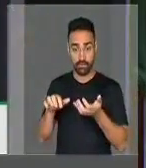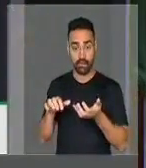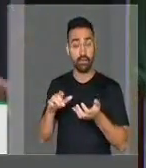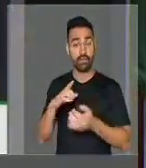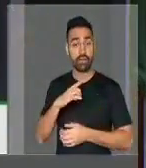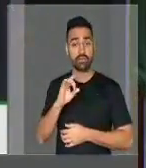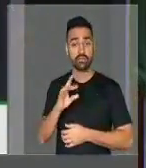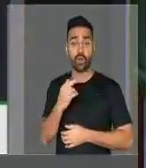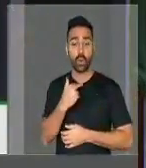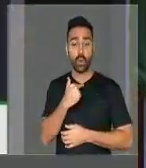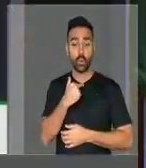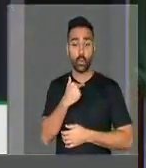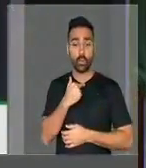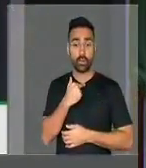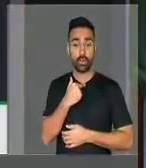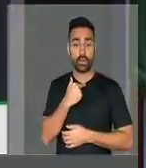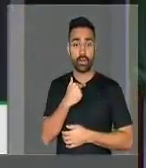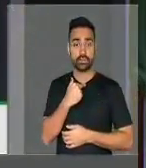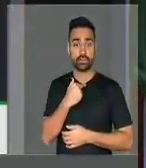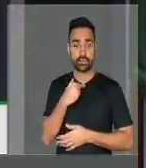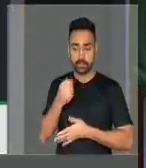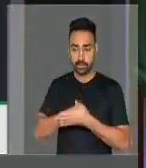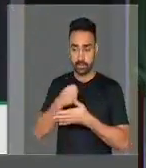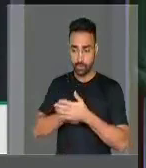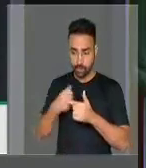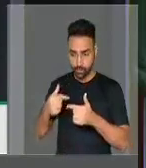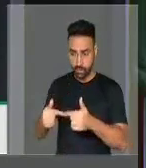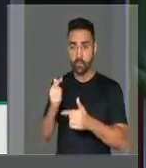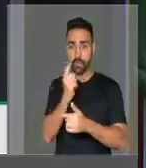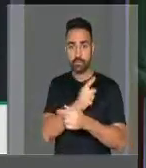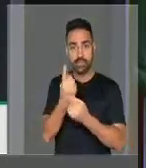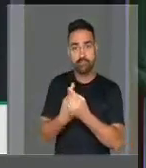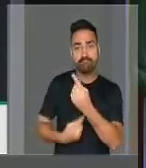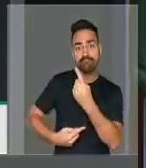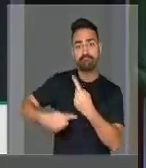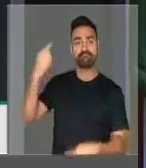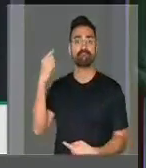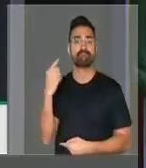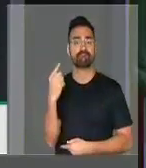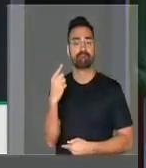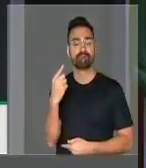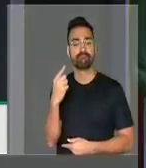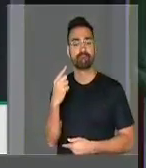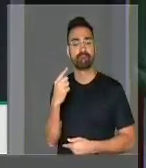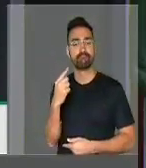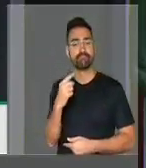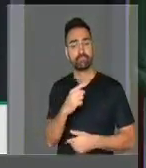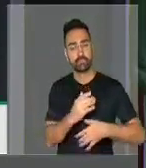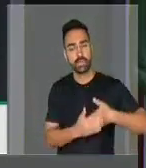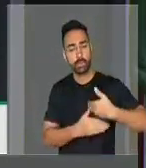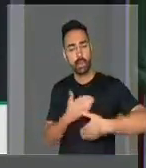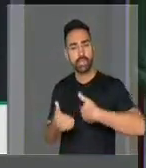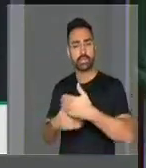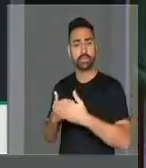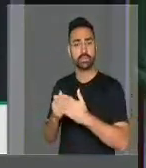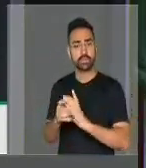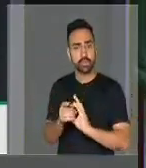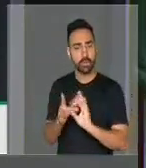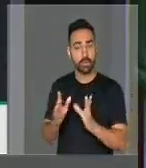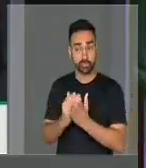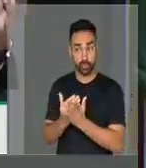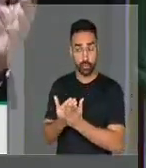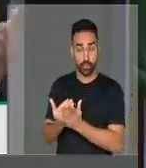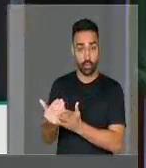ocupada para ter as transformações necessárias. Um processo democrático que se inicia, inclusive, com